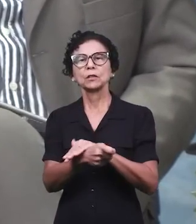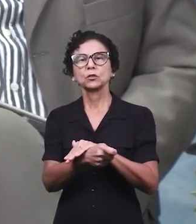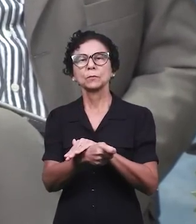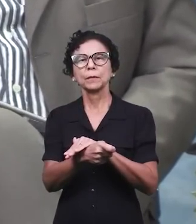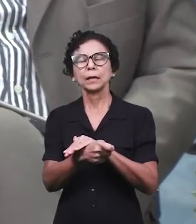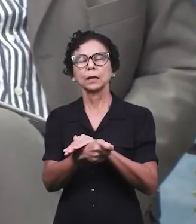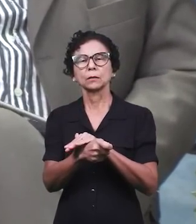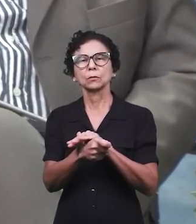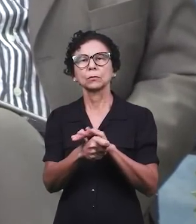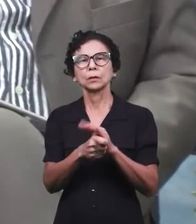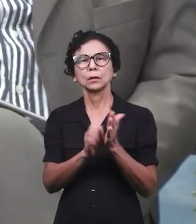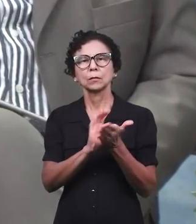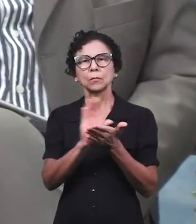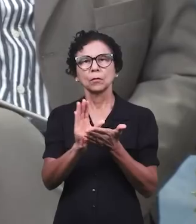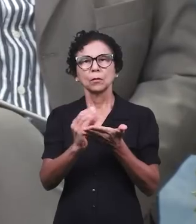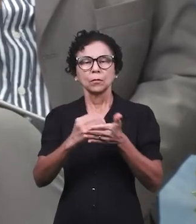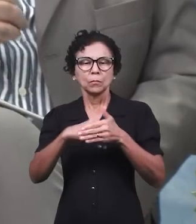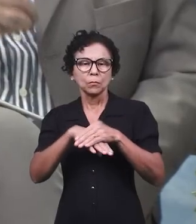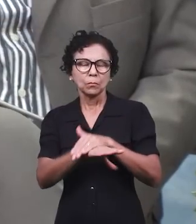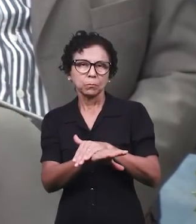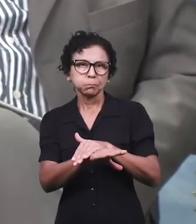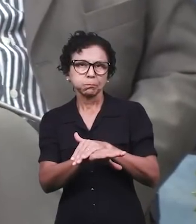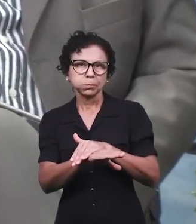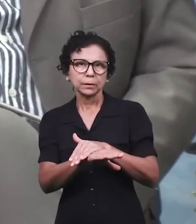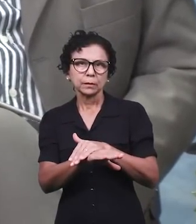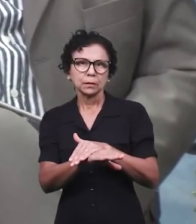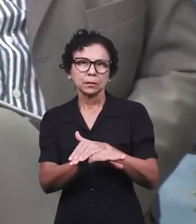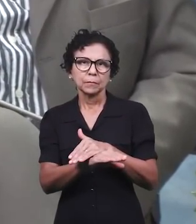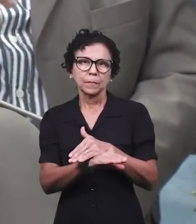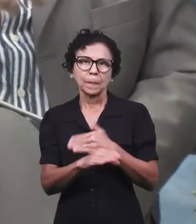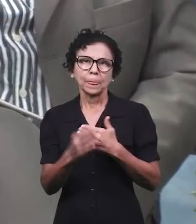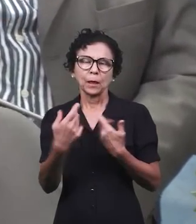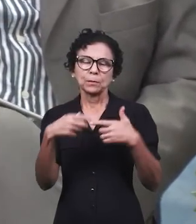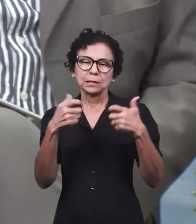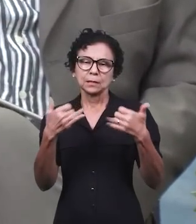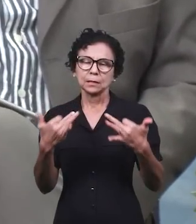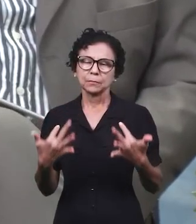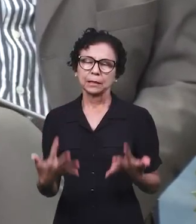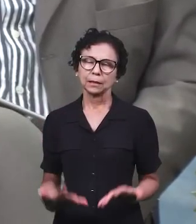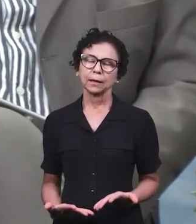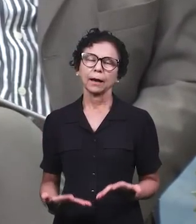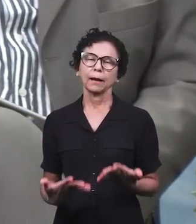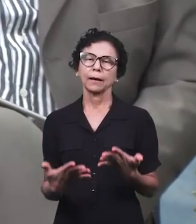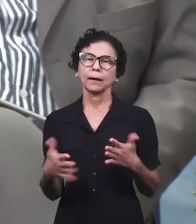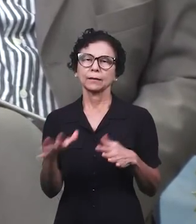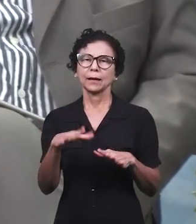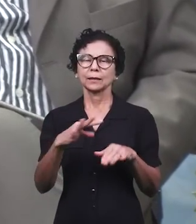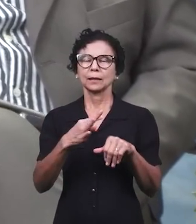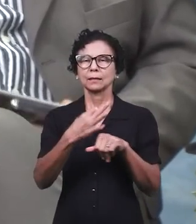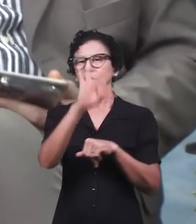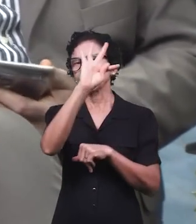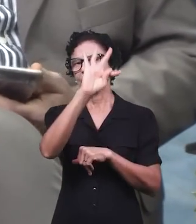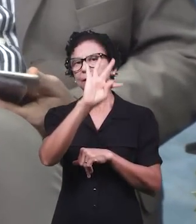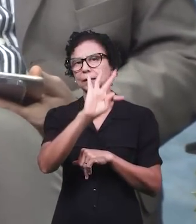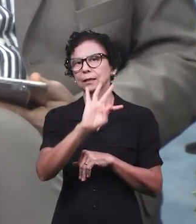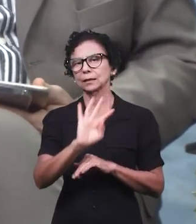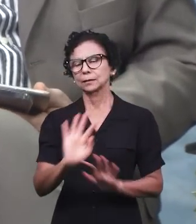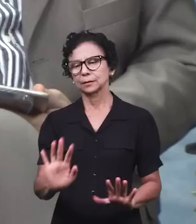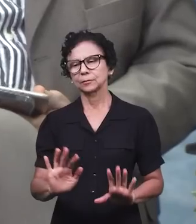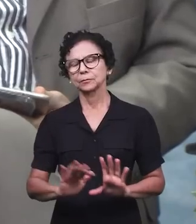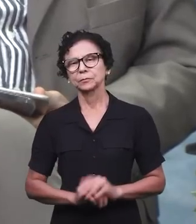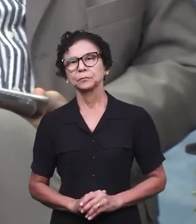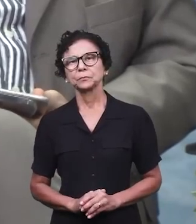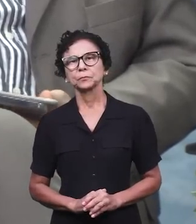precisa entrar em detalhes, claro, das diversas formas, porque senão a gente entra numa questão muito técnica e que ninguém vai